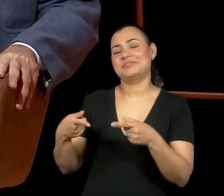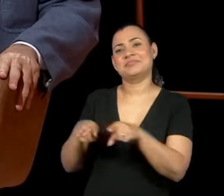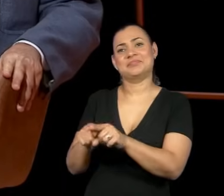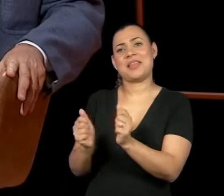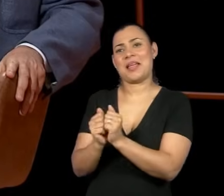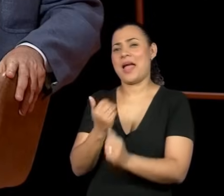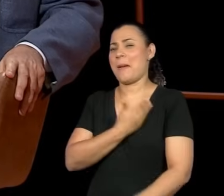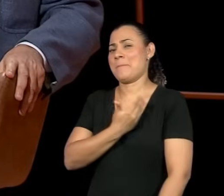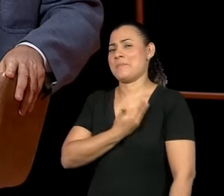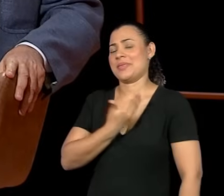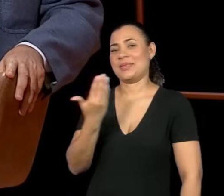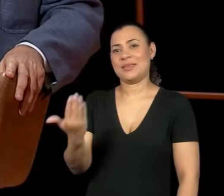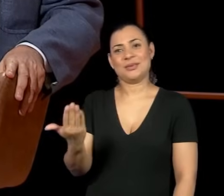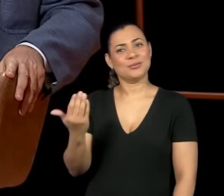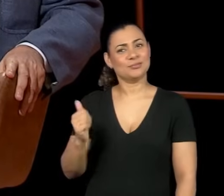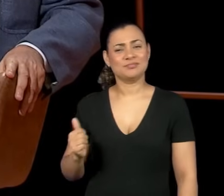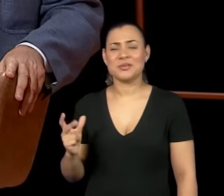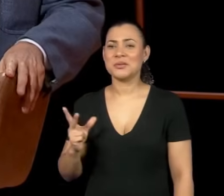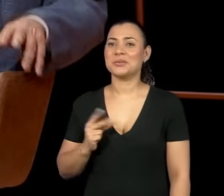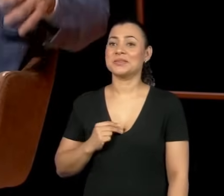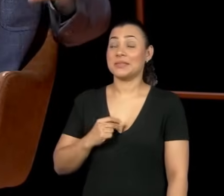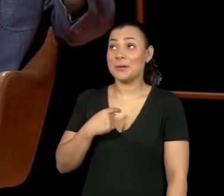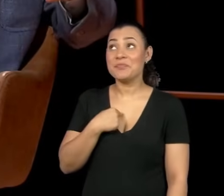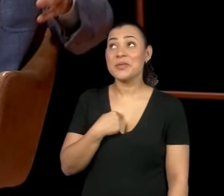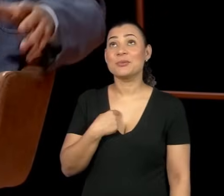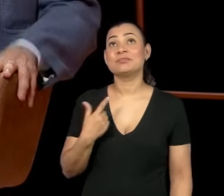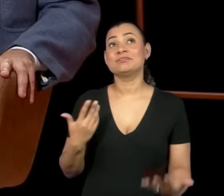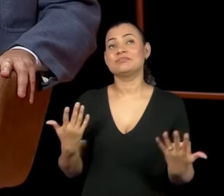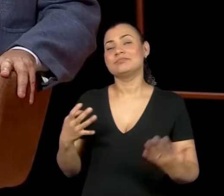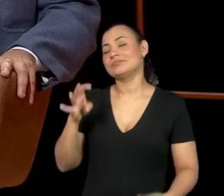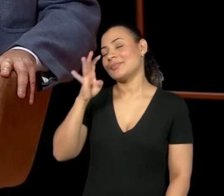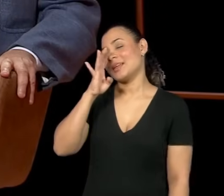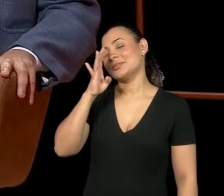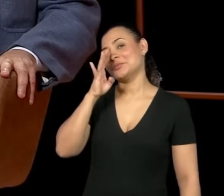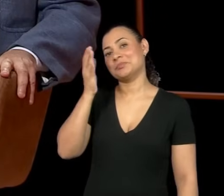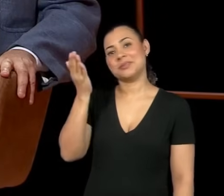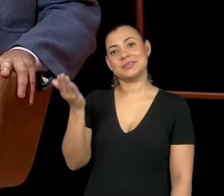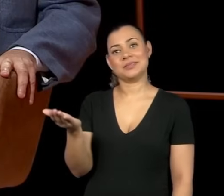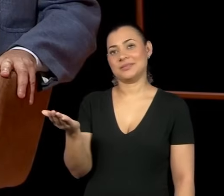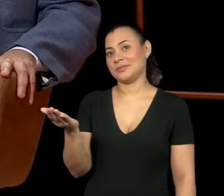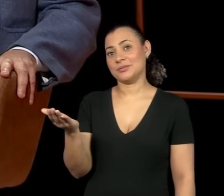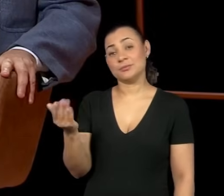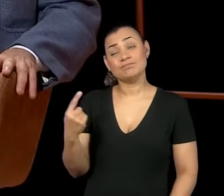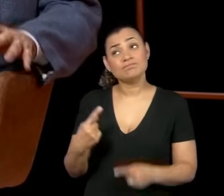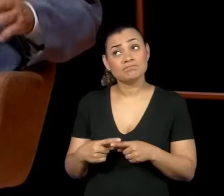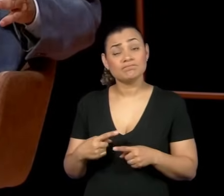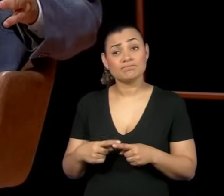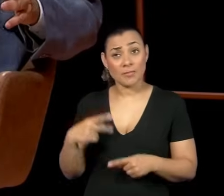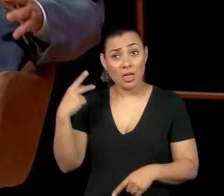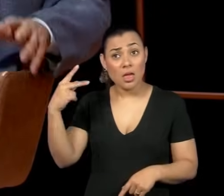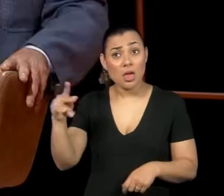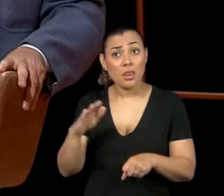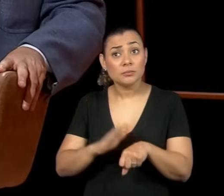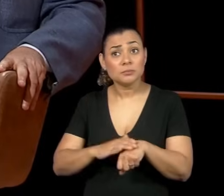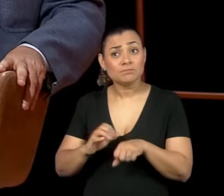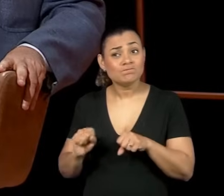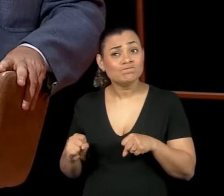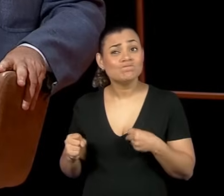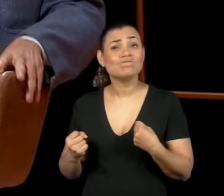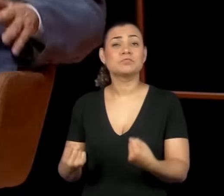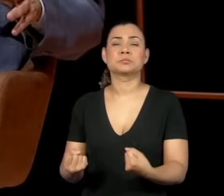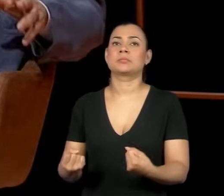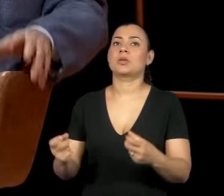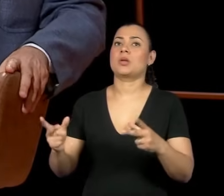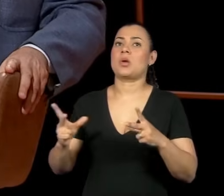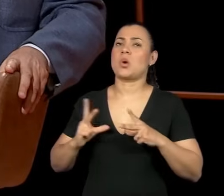né? É um amigo. E eu admiro muito também, porque o que esse senhor Armando